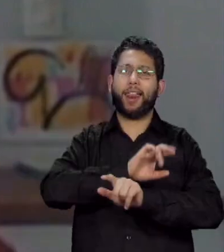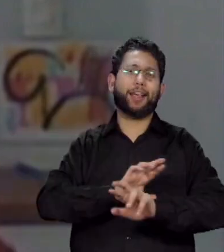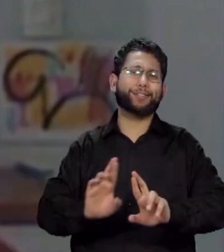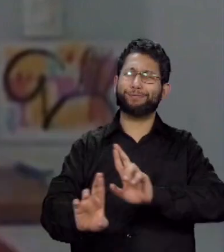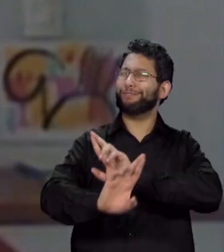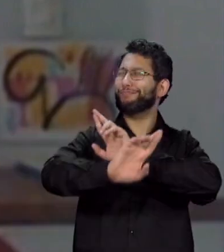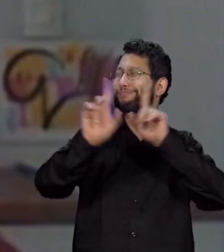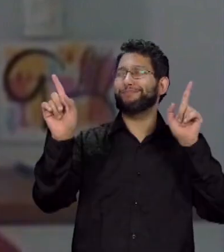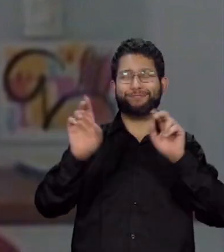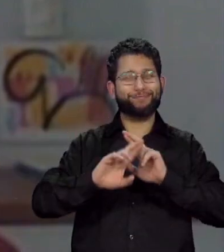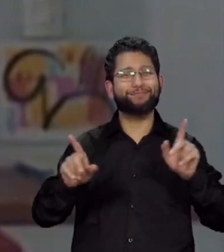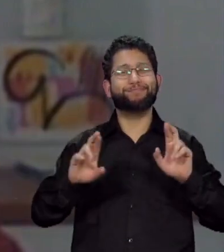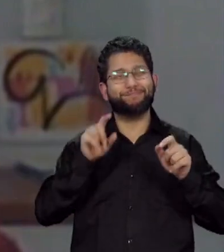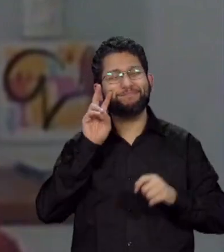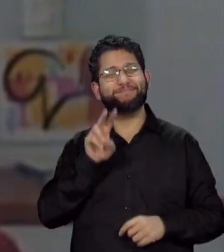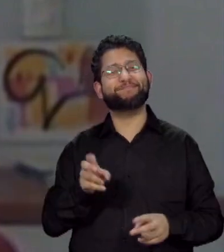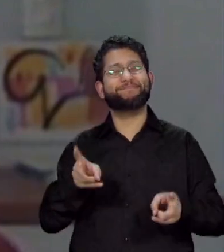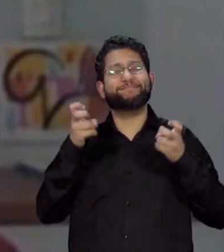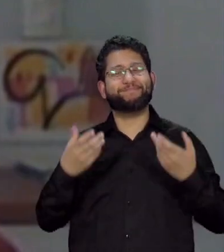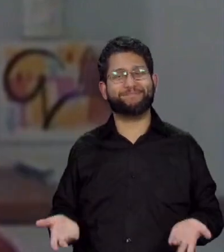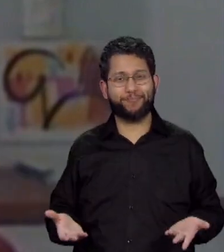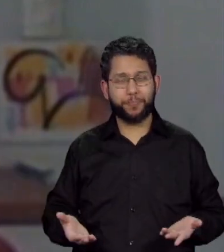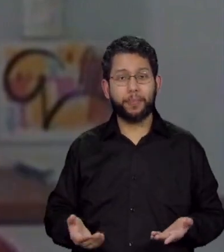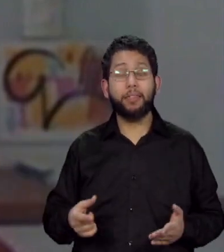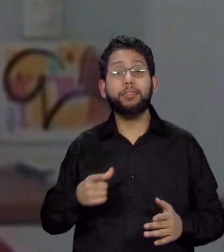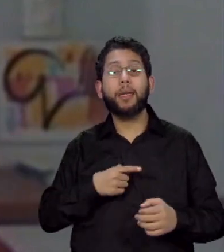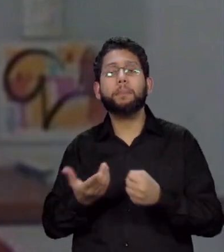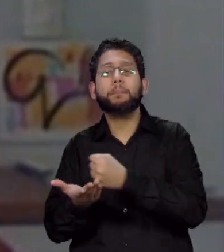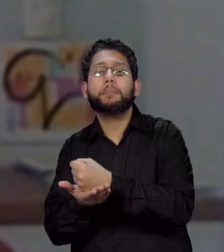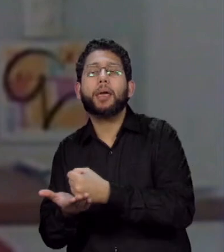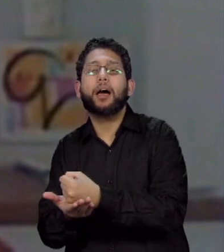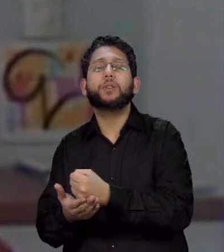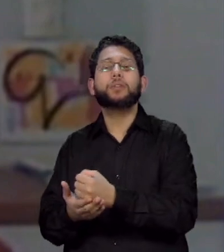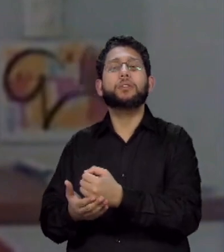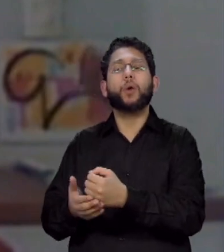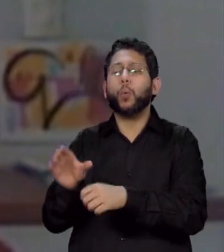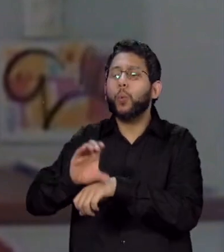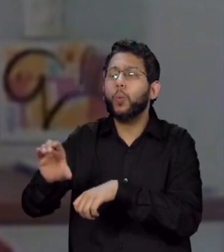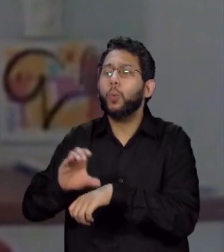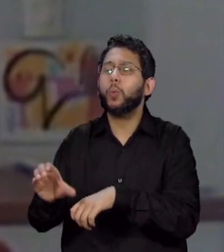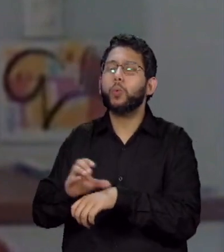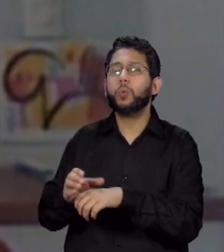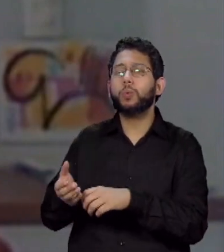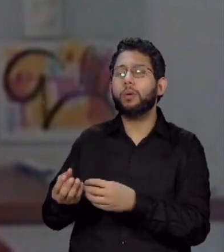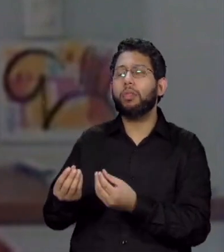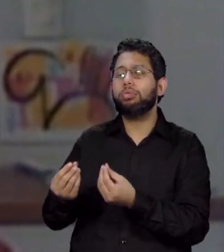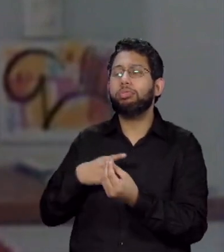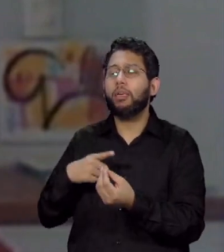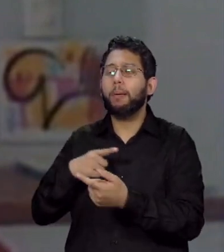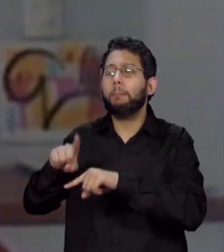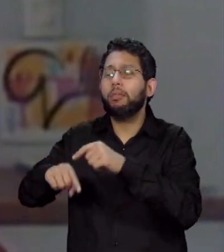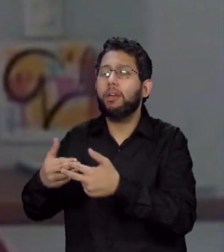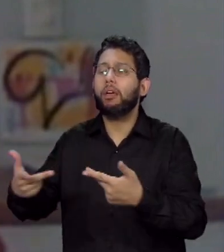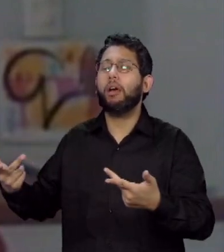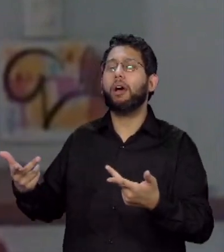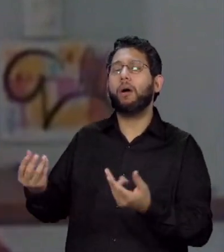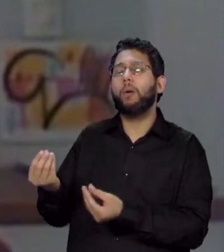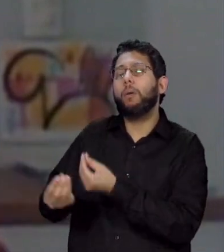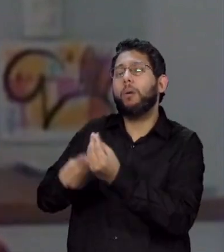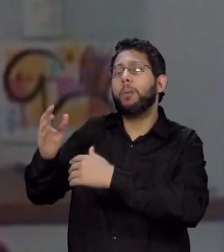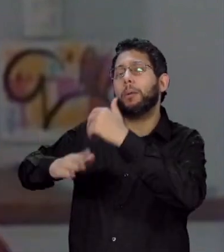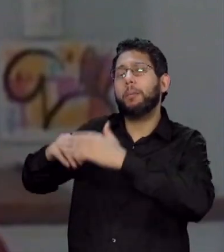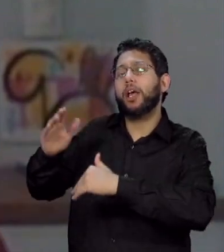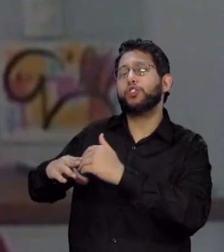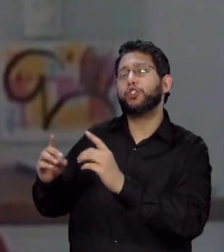muito diferentes, né? As infraestruturas com que esses cursos lidam para exercerem essas